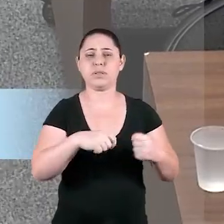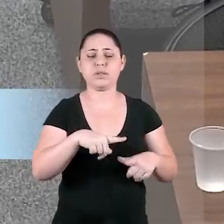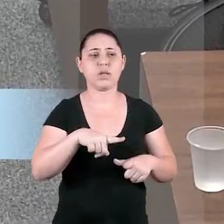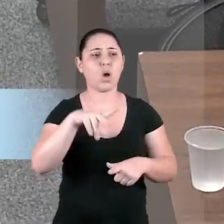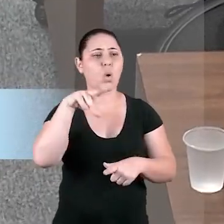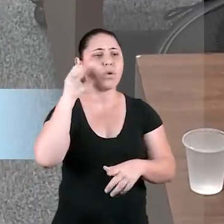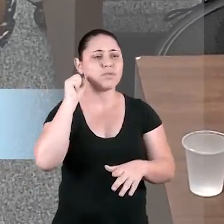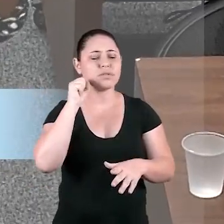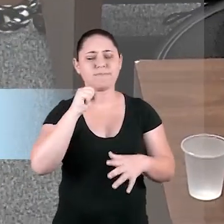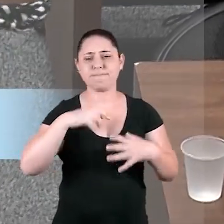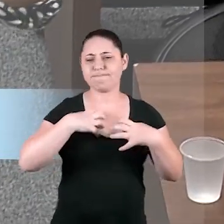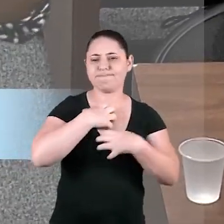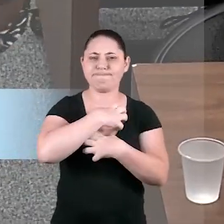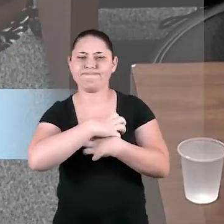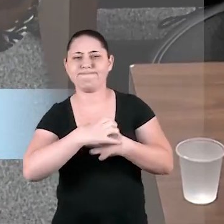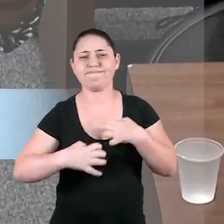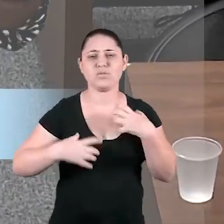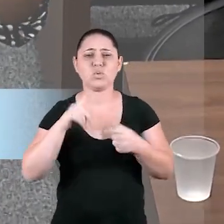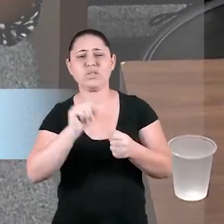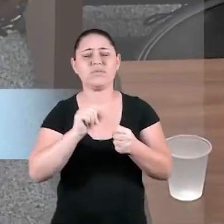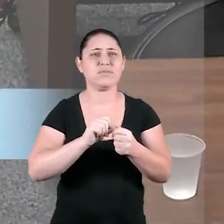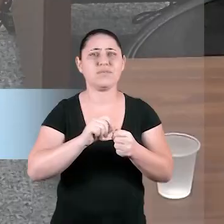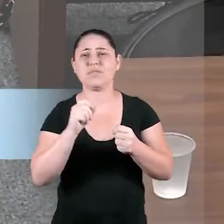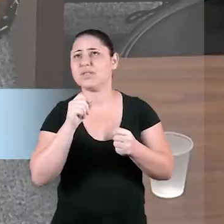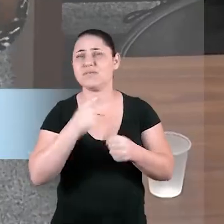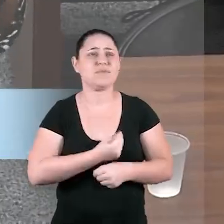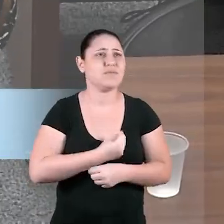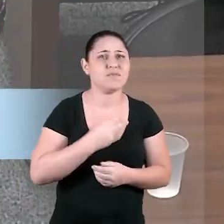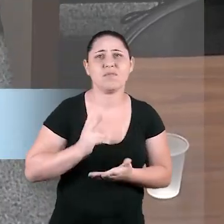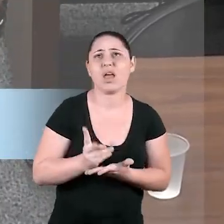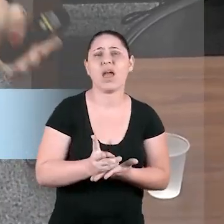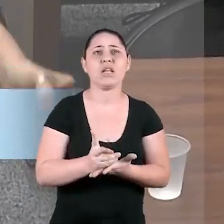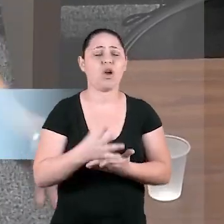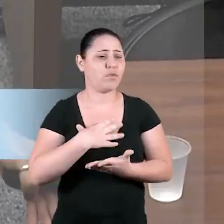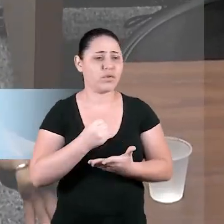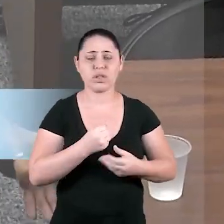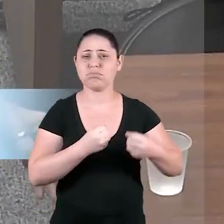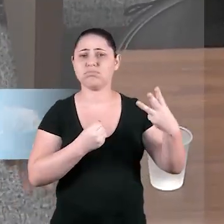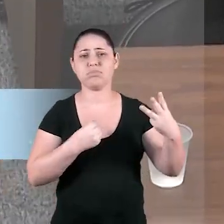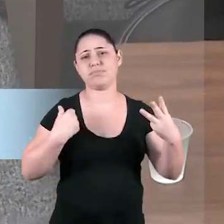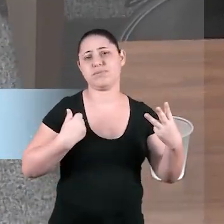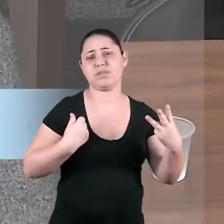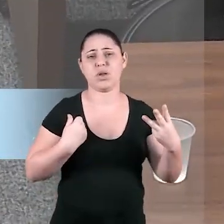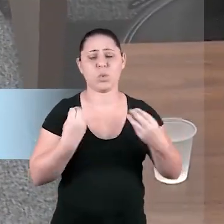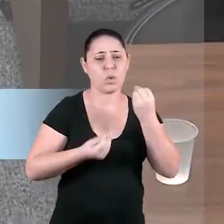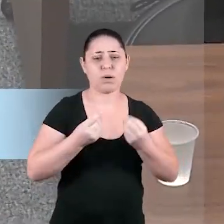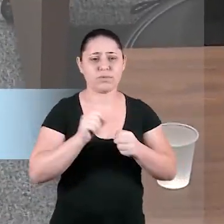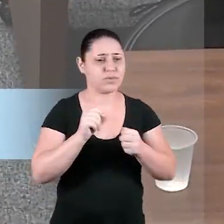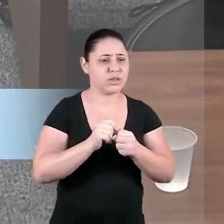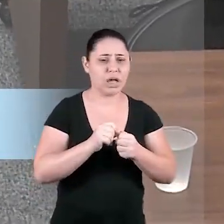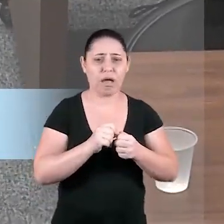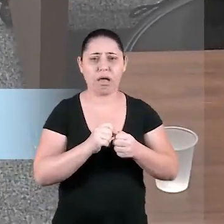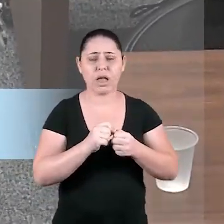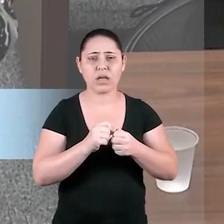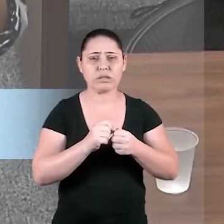precisa ser ouvida. Ela já está cheia de angústias. O que eu vou fazer? Como é que vai ser minha vida? Eu estou com um filho de 3 anos de idade. Eu vou ter